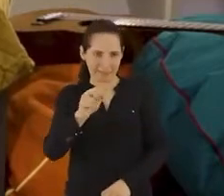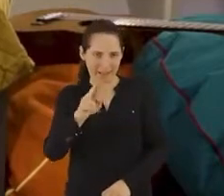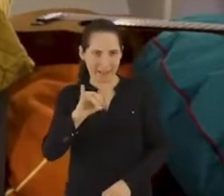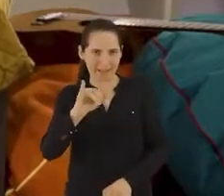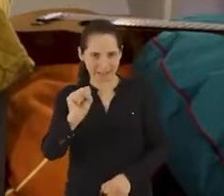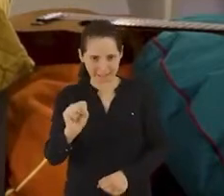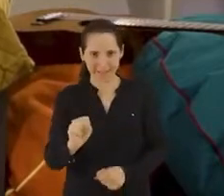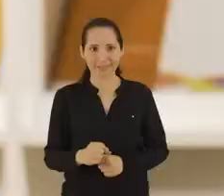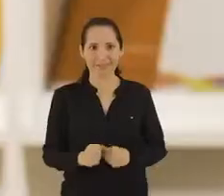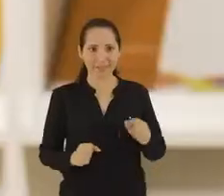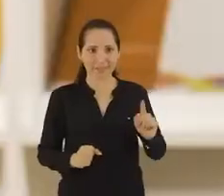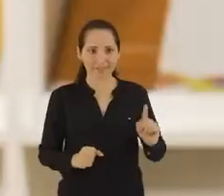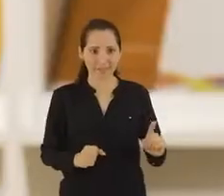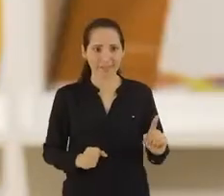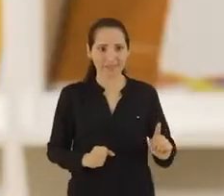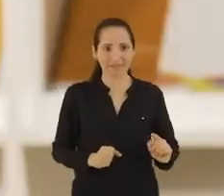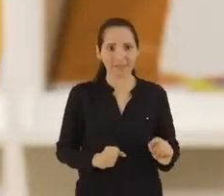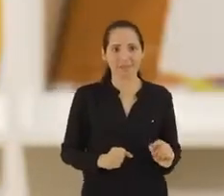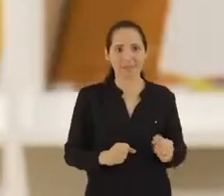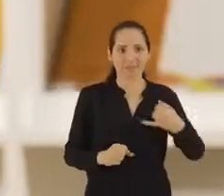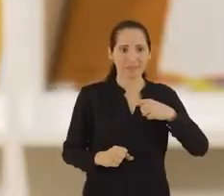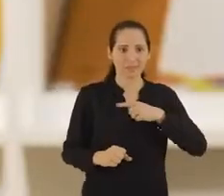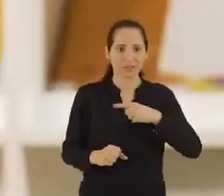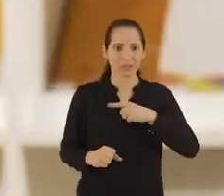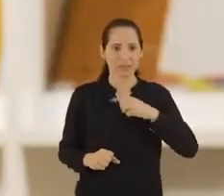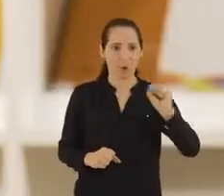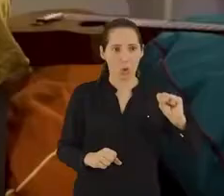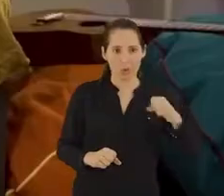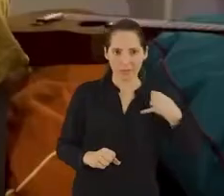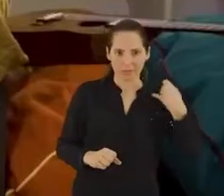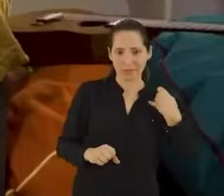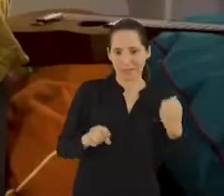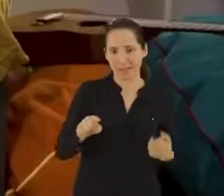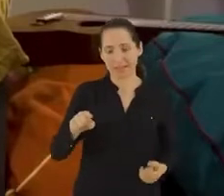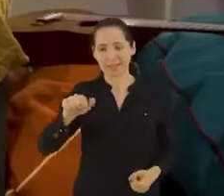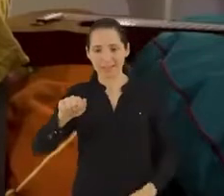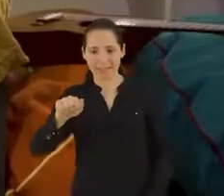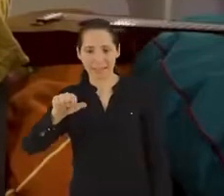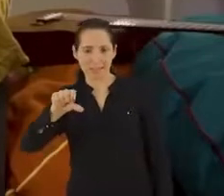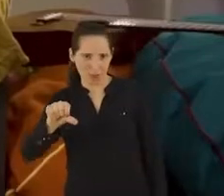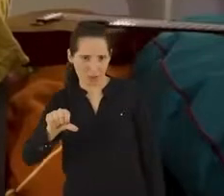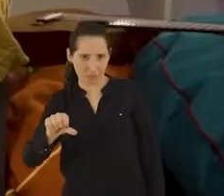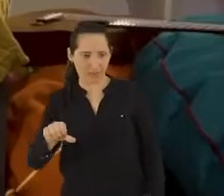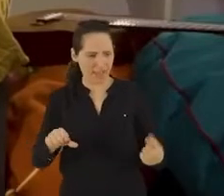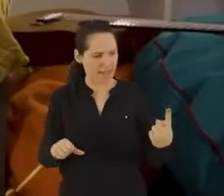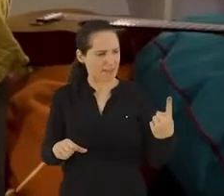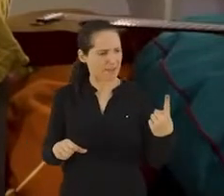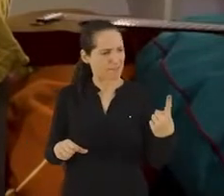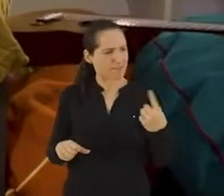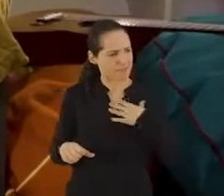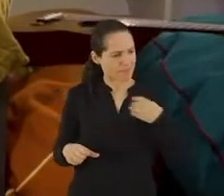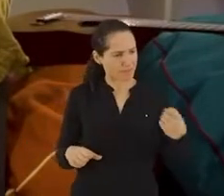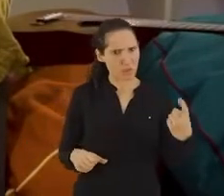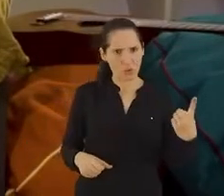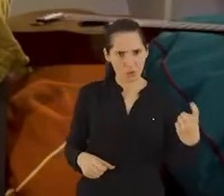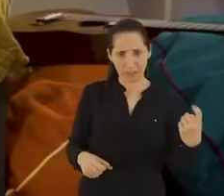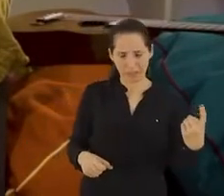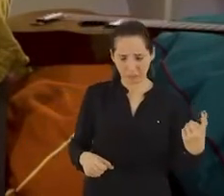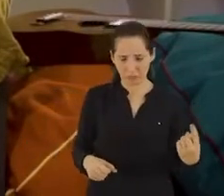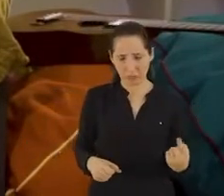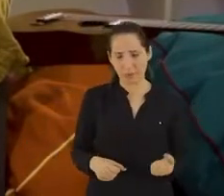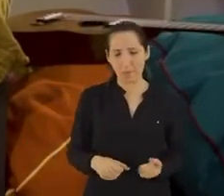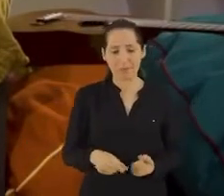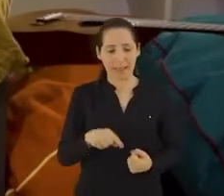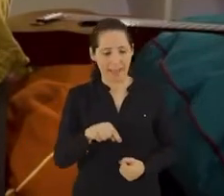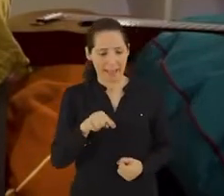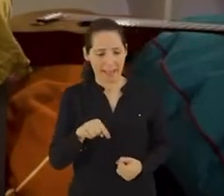Ornélia, 78. Zé Godó era filho único. E os amigos moravam distante. Dona Ornélia não